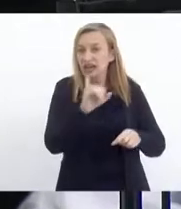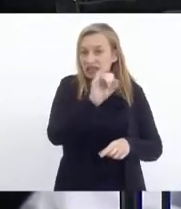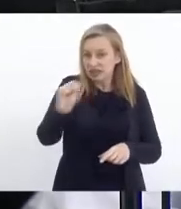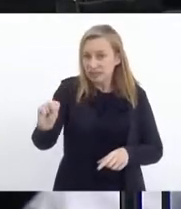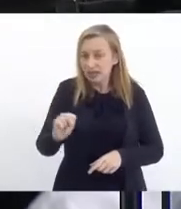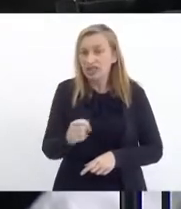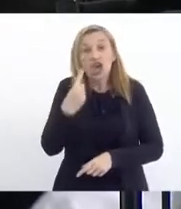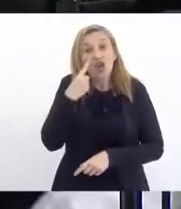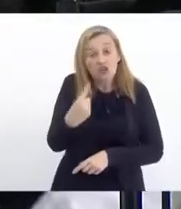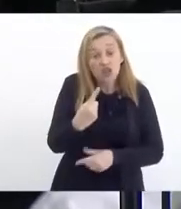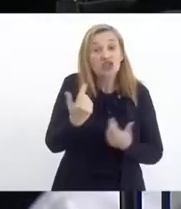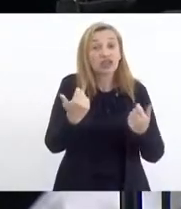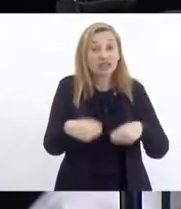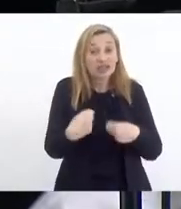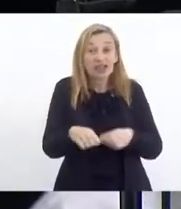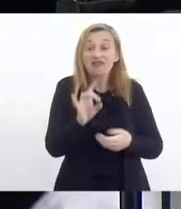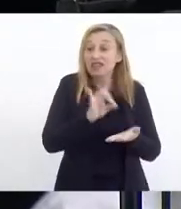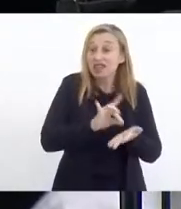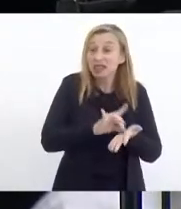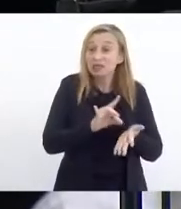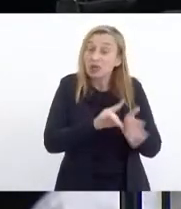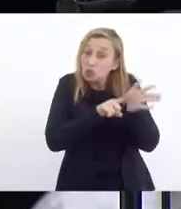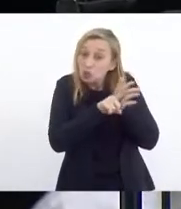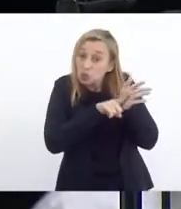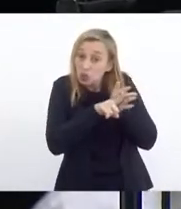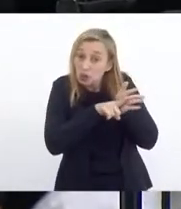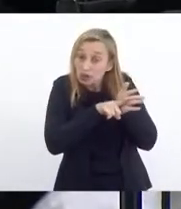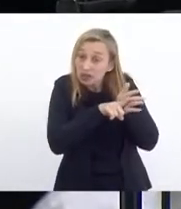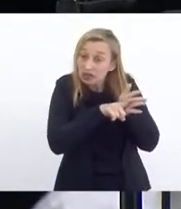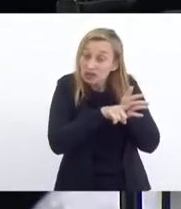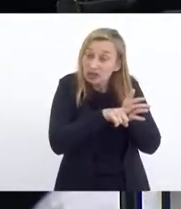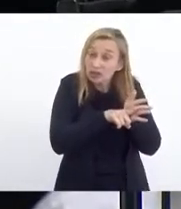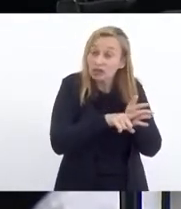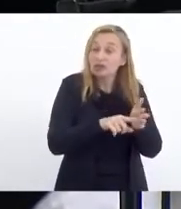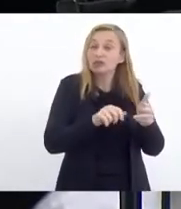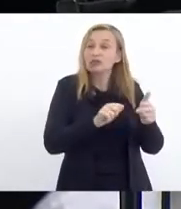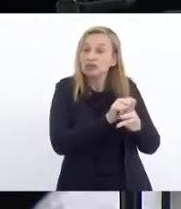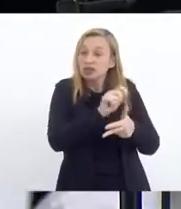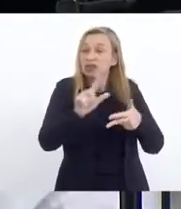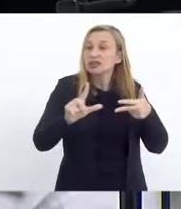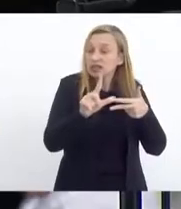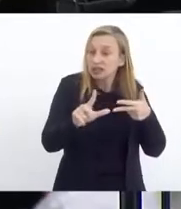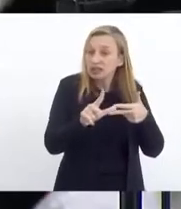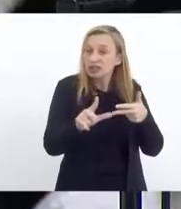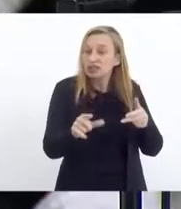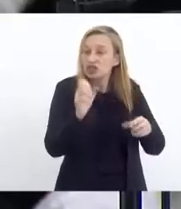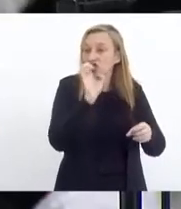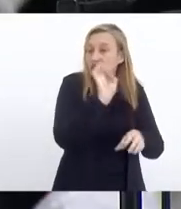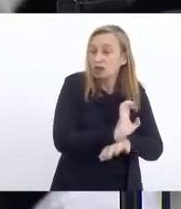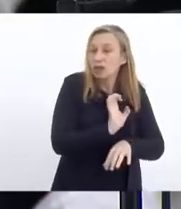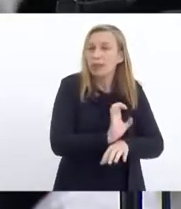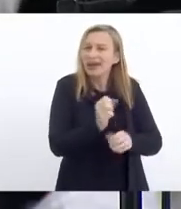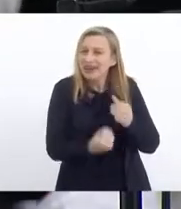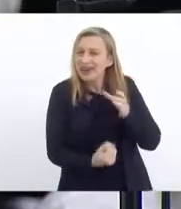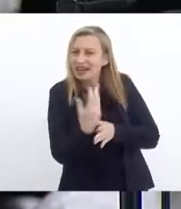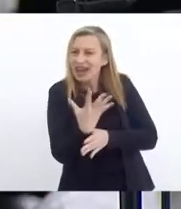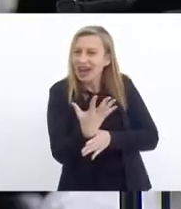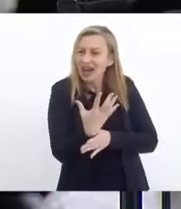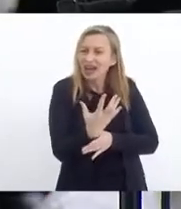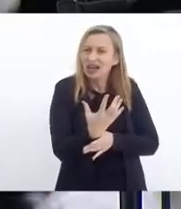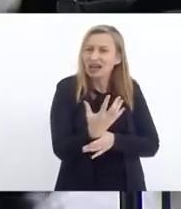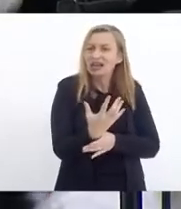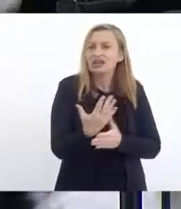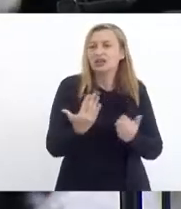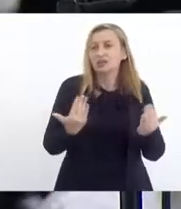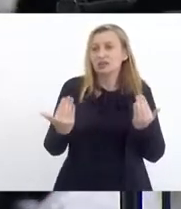E eu vejo que é necessária realmente uma revisão da legislação estadual para criar uma zona especial entre os municípios